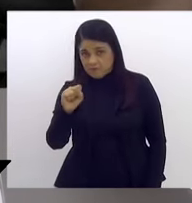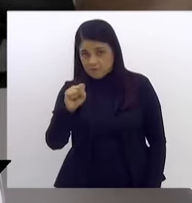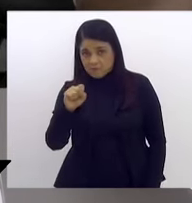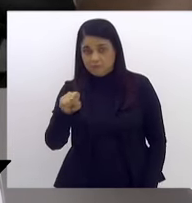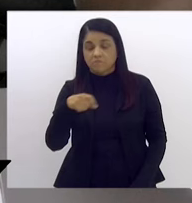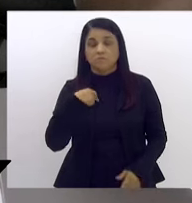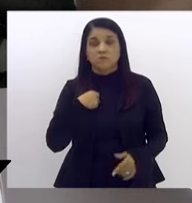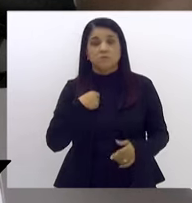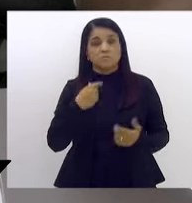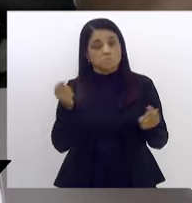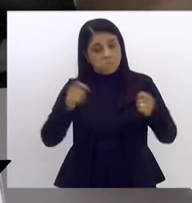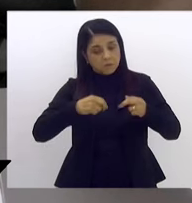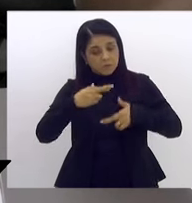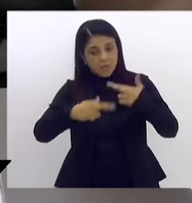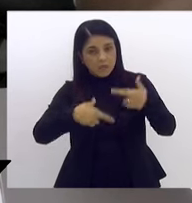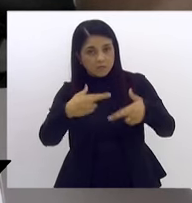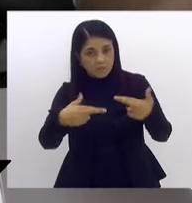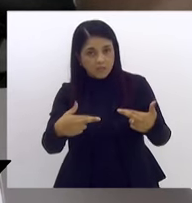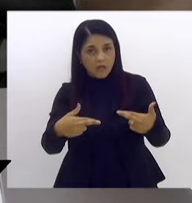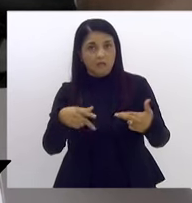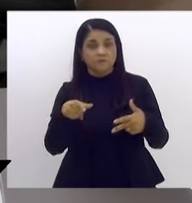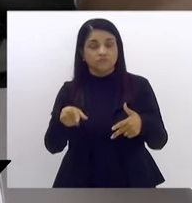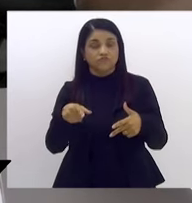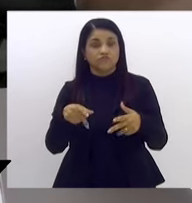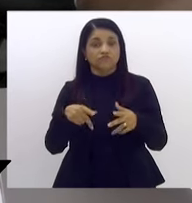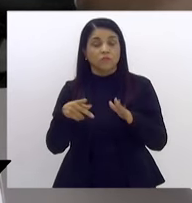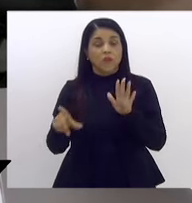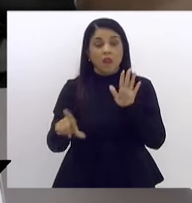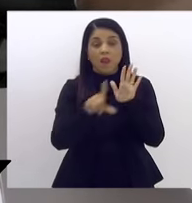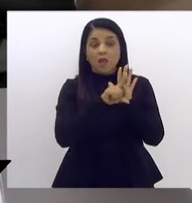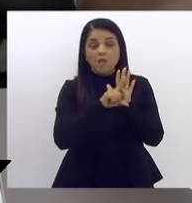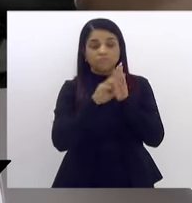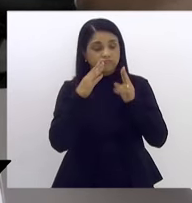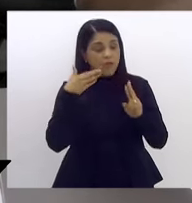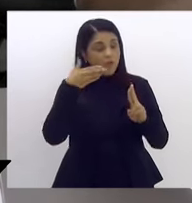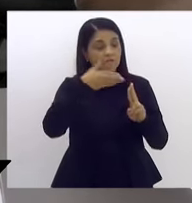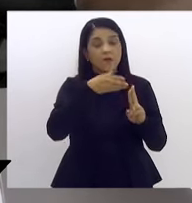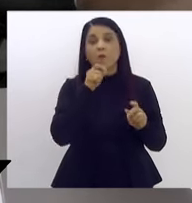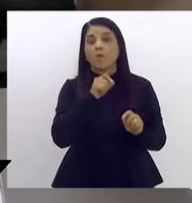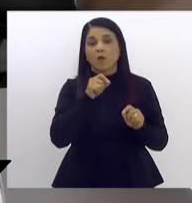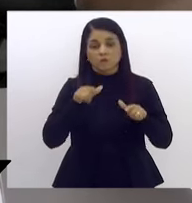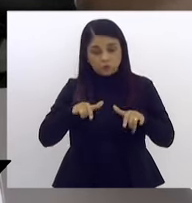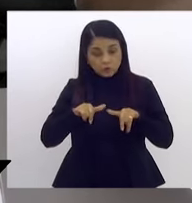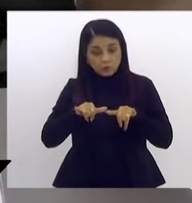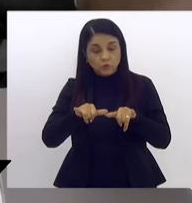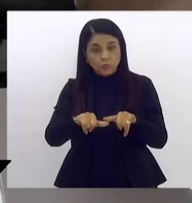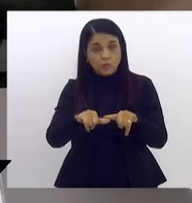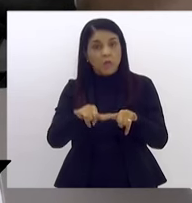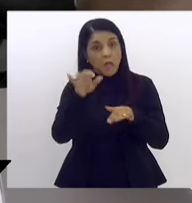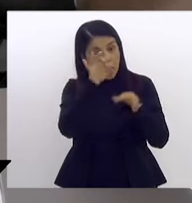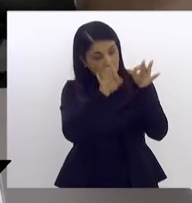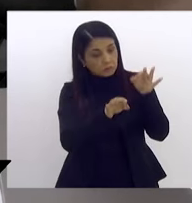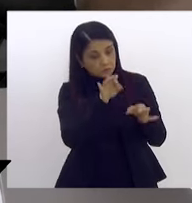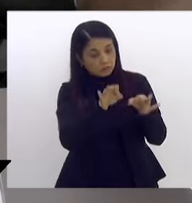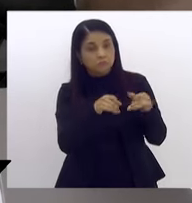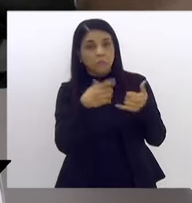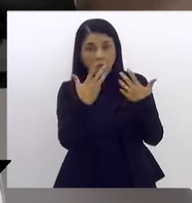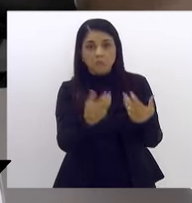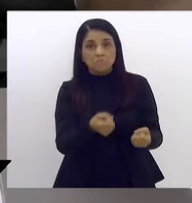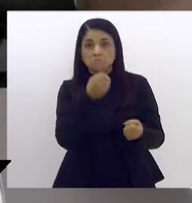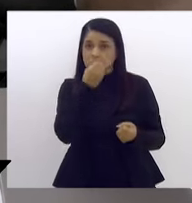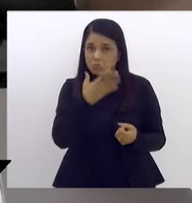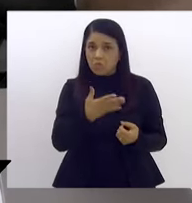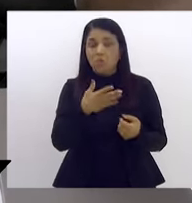essa lei dizia respeito aos Supermercados foi questionada na justiça a justiça disse que a lei era boa os próprios